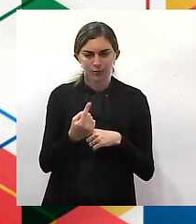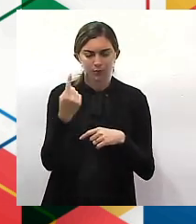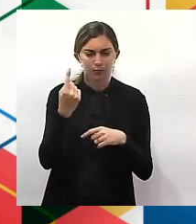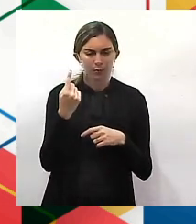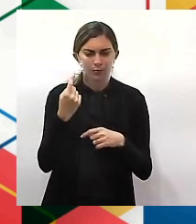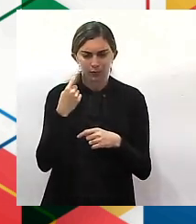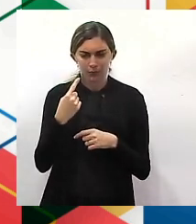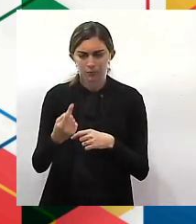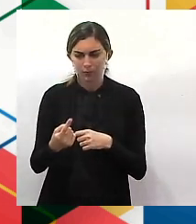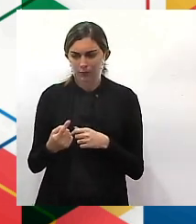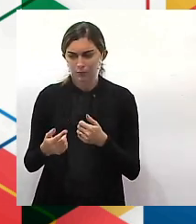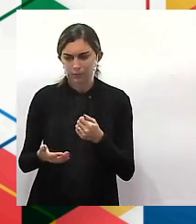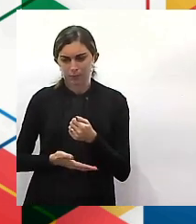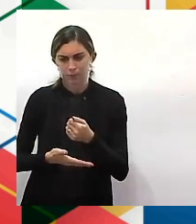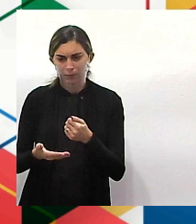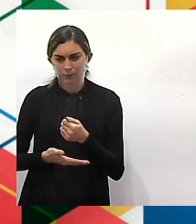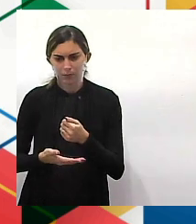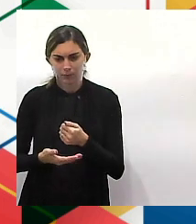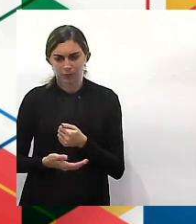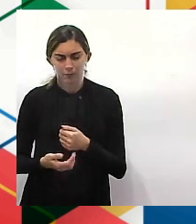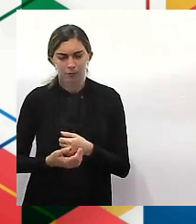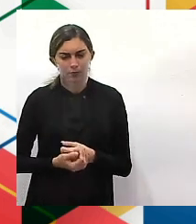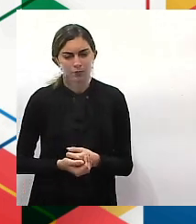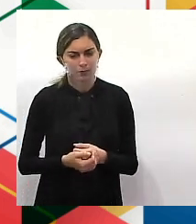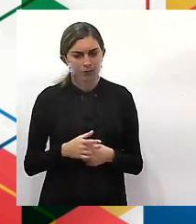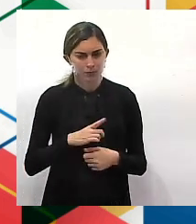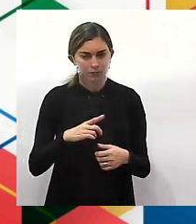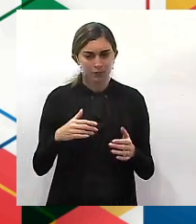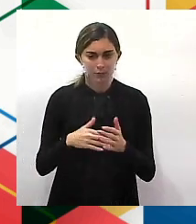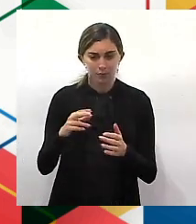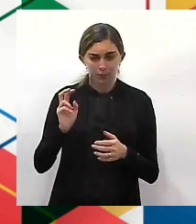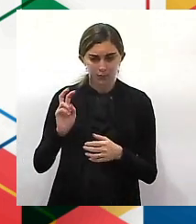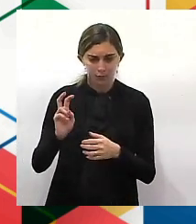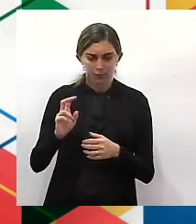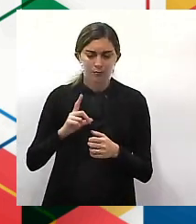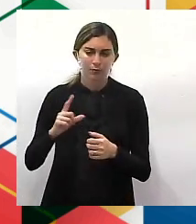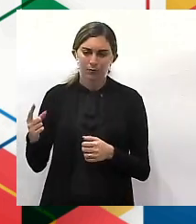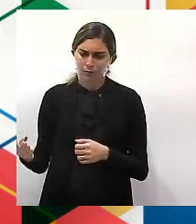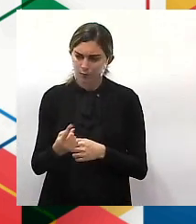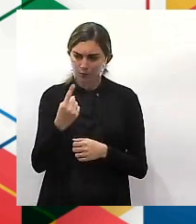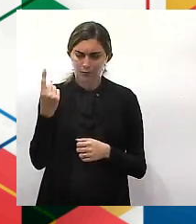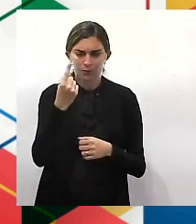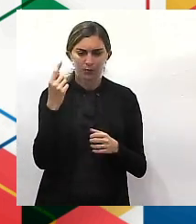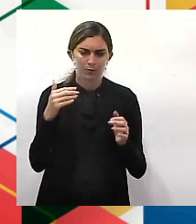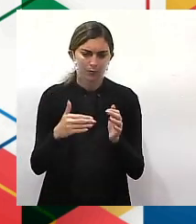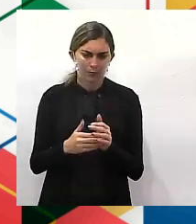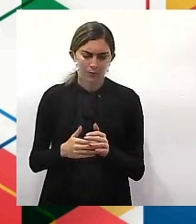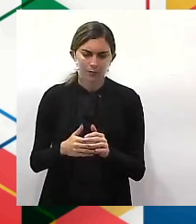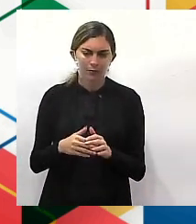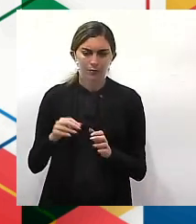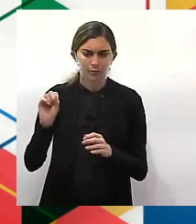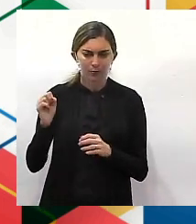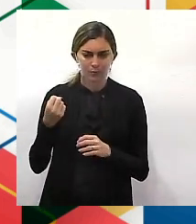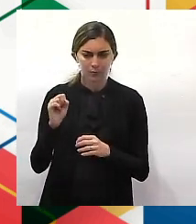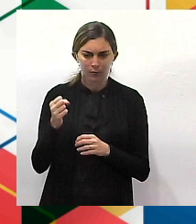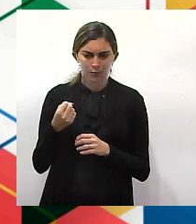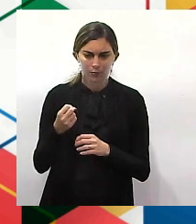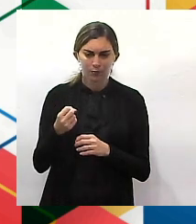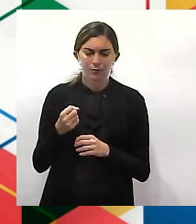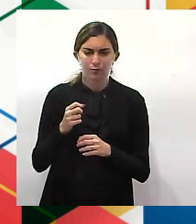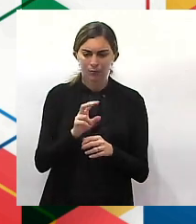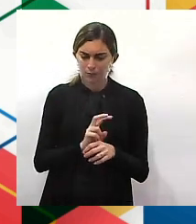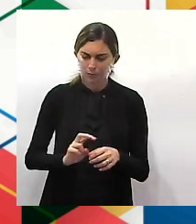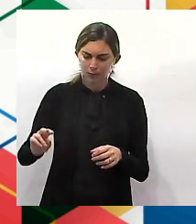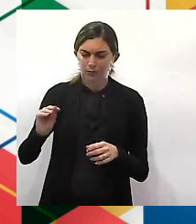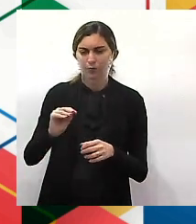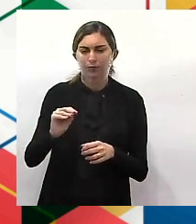Olha só a base do retângulo, vem até o 5. E a altura vai até o 8. Eu acabei pulando aqui,